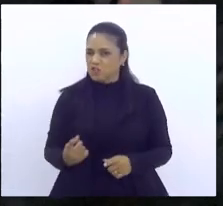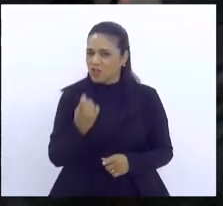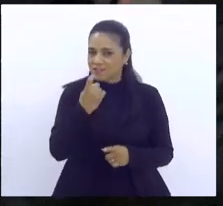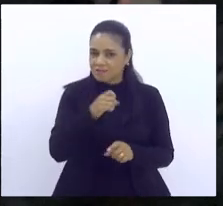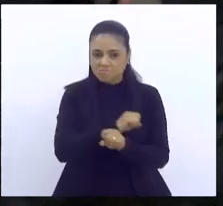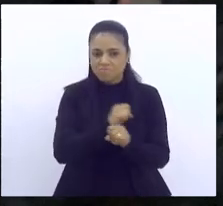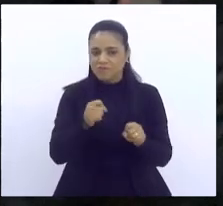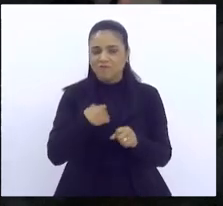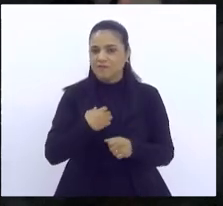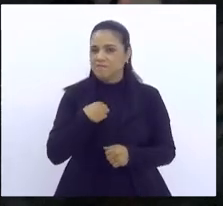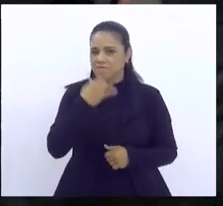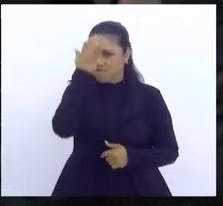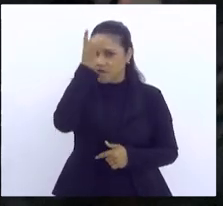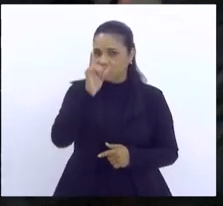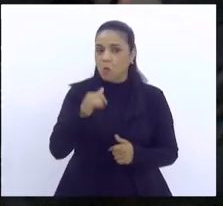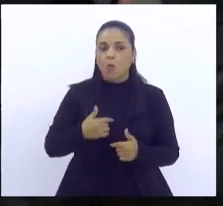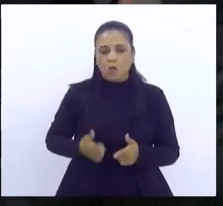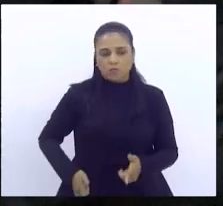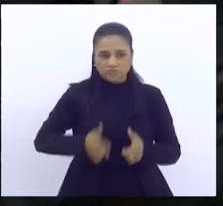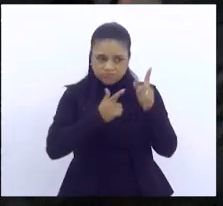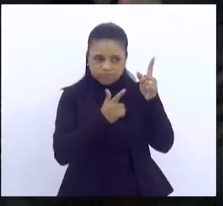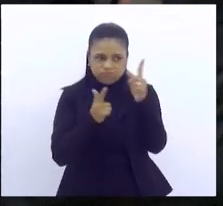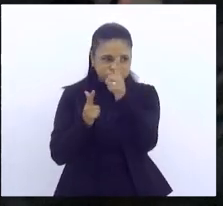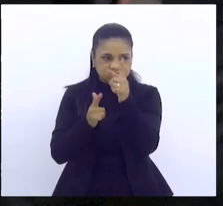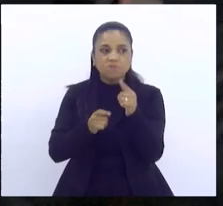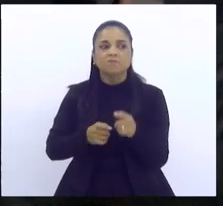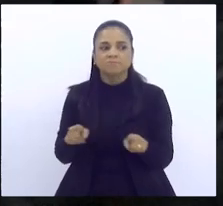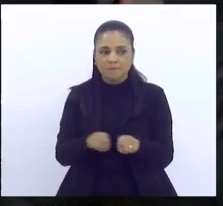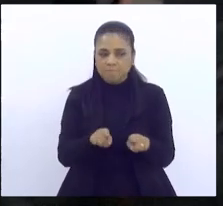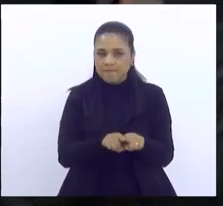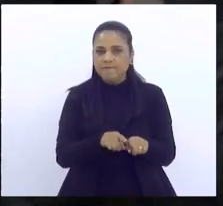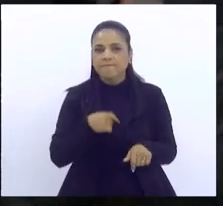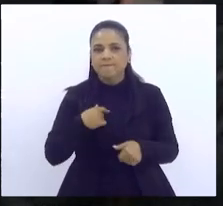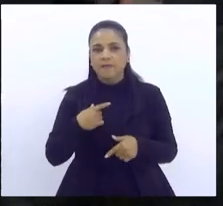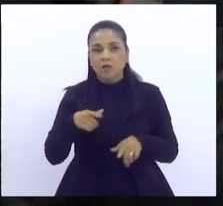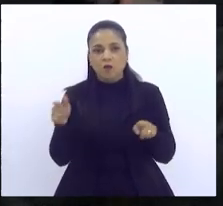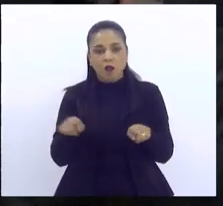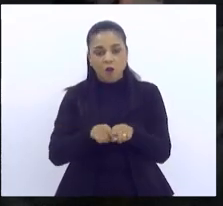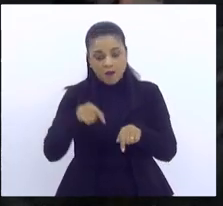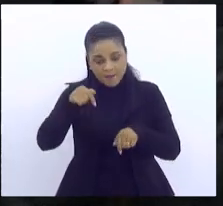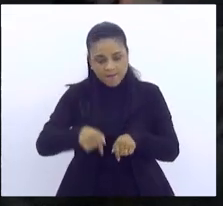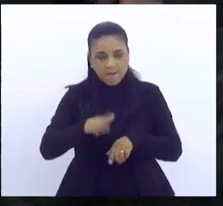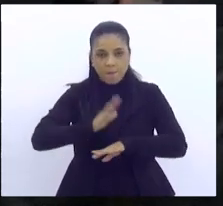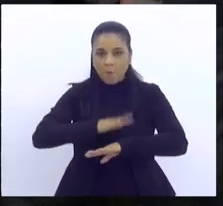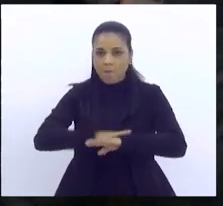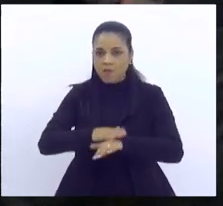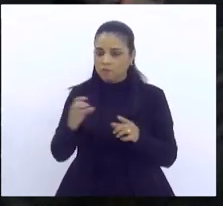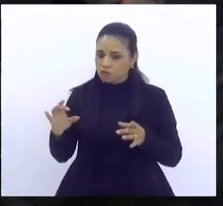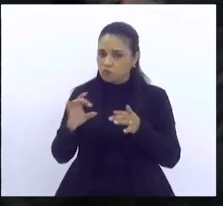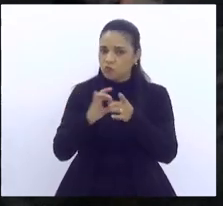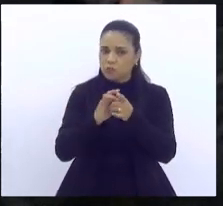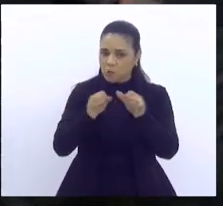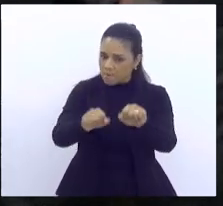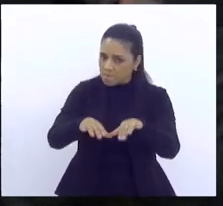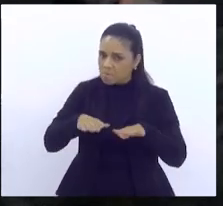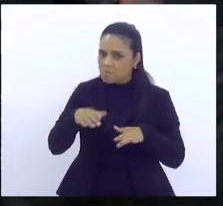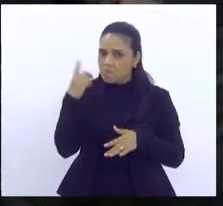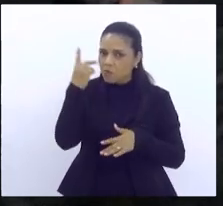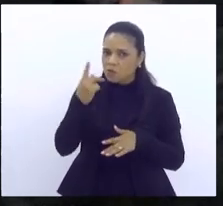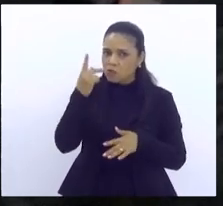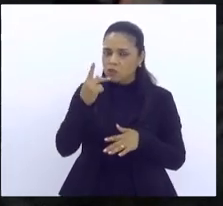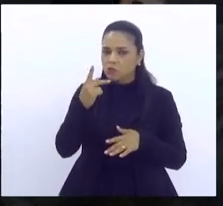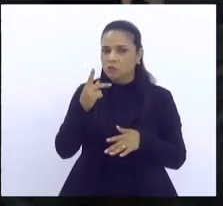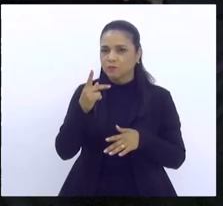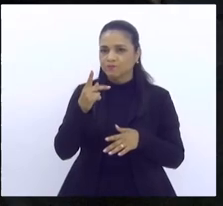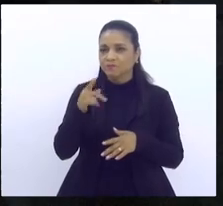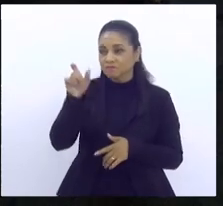eles, não. Porque eu estou pronto para guerrear, senhor presidente. Mas é hora desse parlamento aqui se unir e entender que uma hora está aqui também, outra